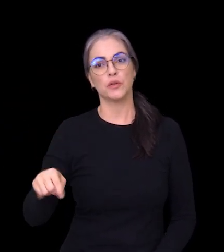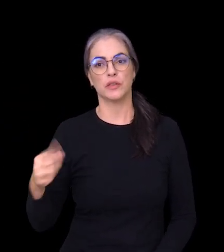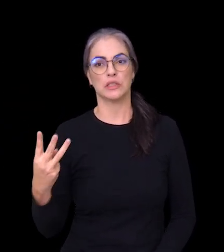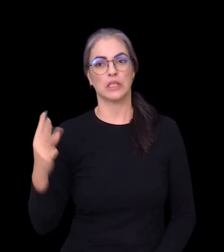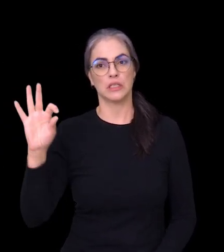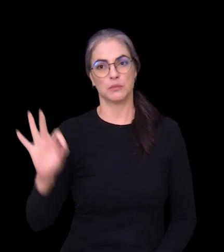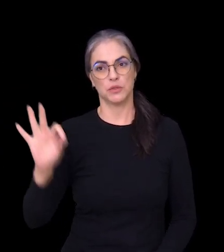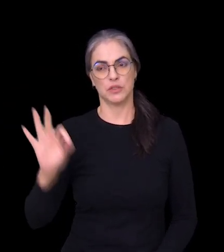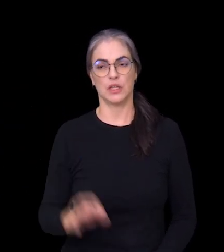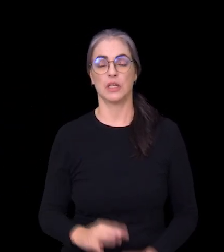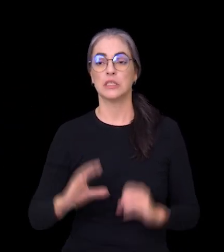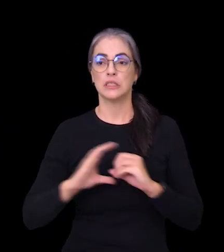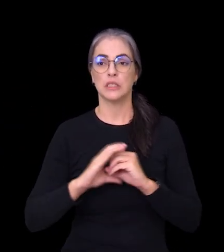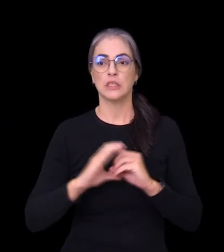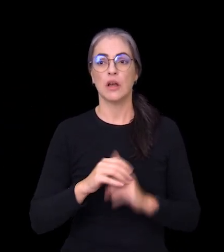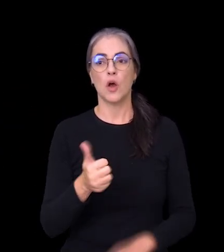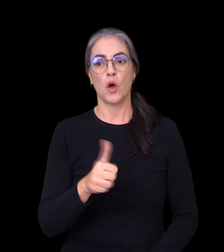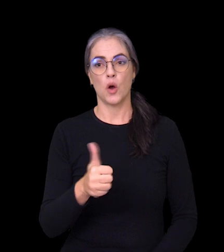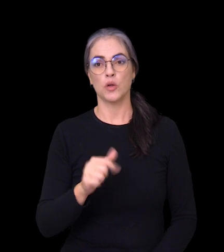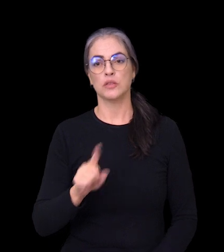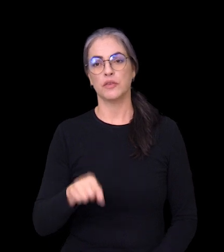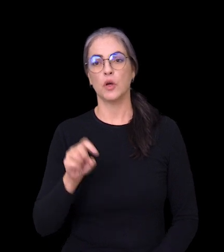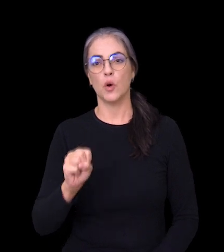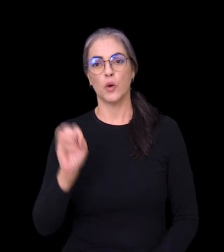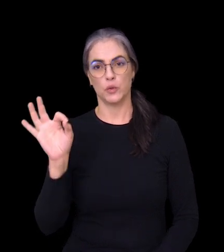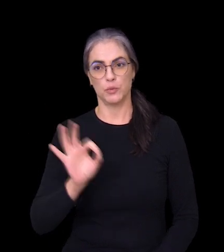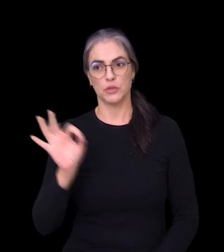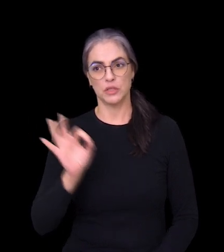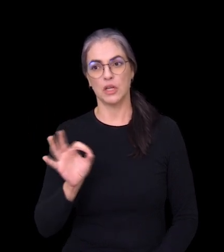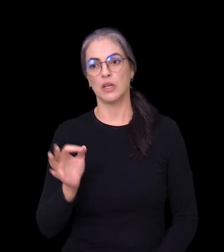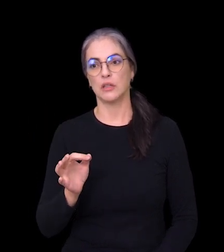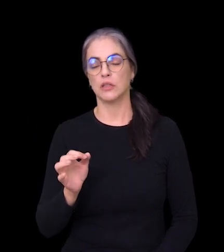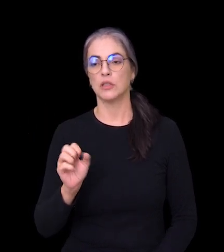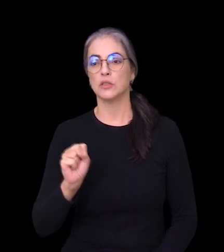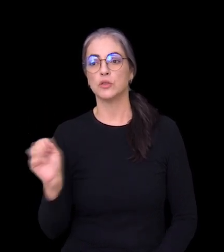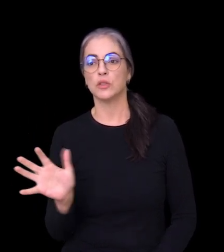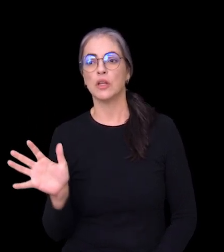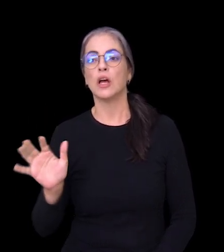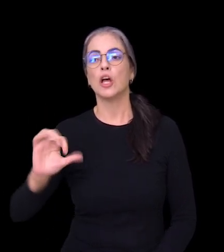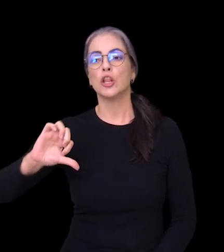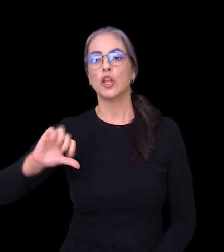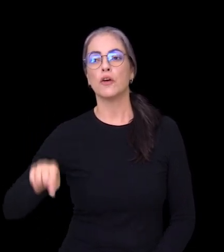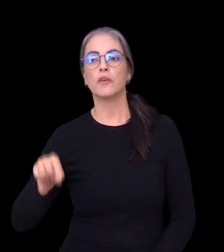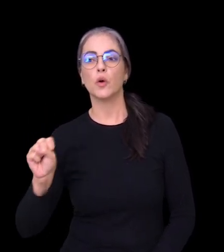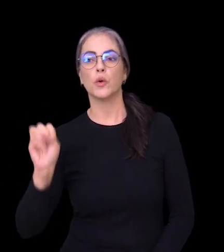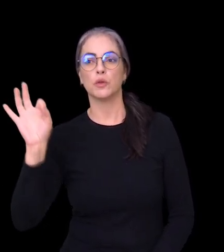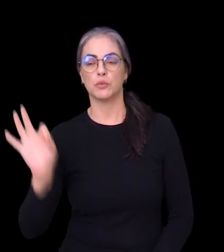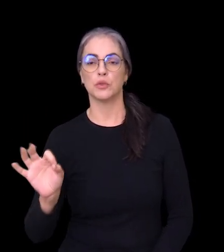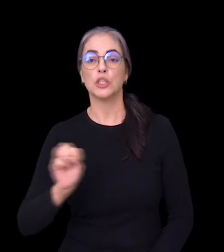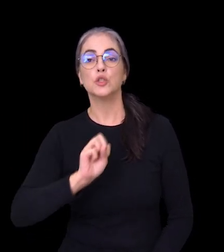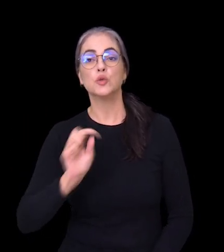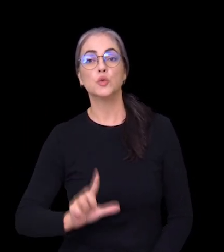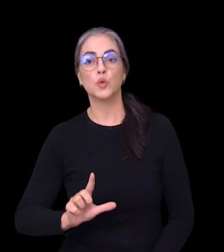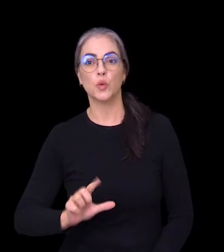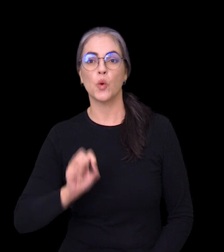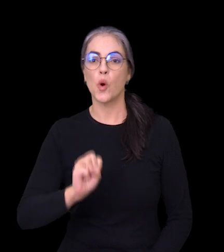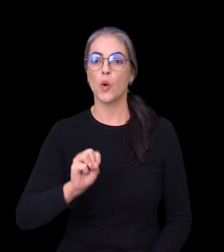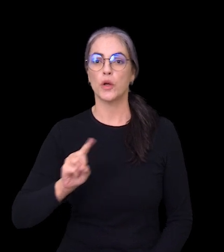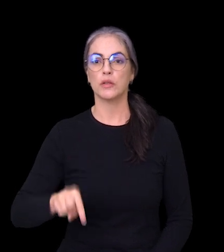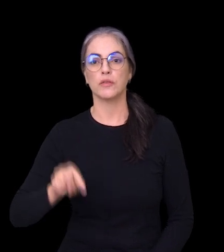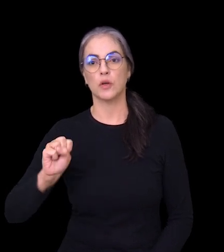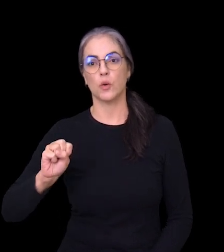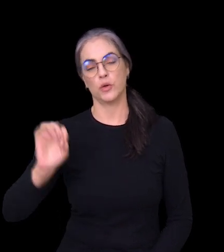14,3%, Centro-Oeste com 11,8%, Sudeste com 9,8% e o Sul com